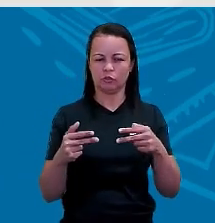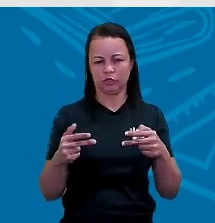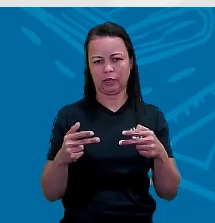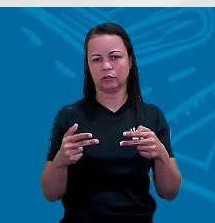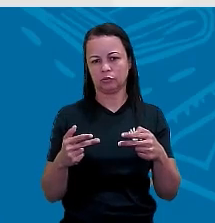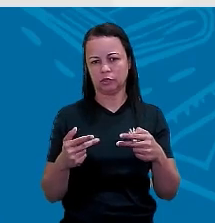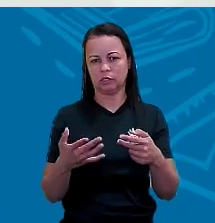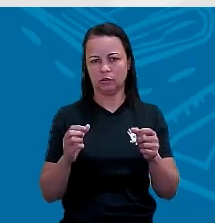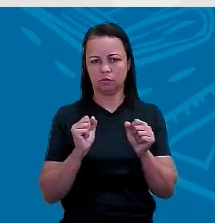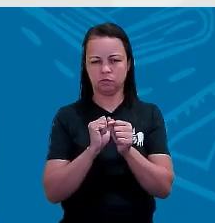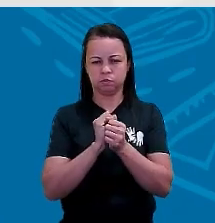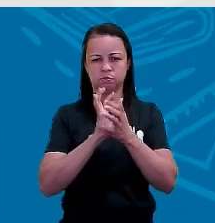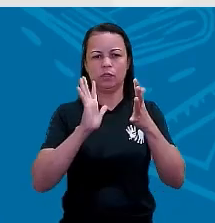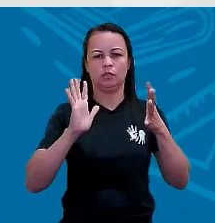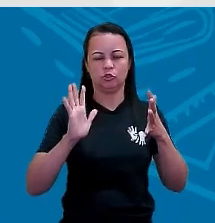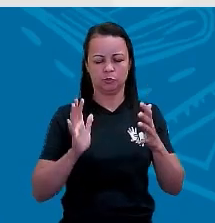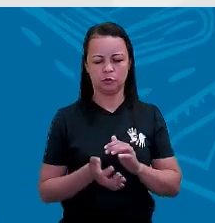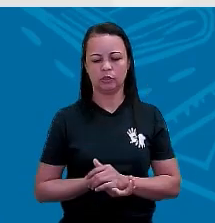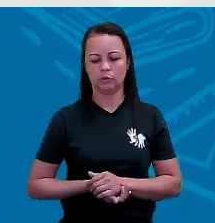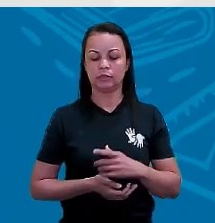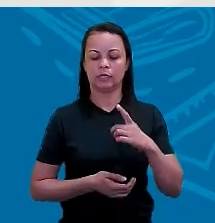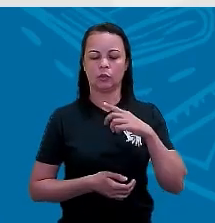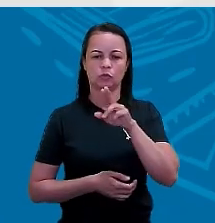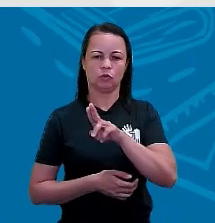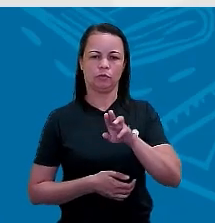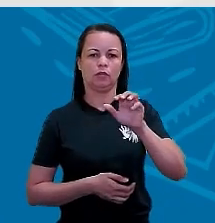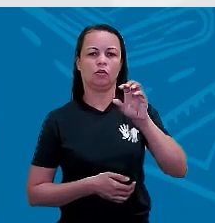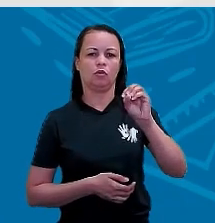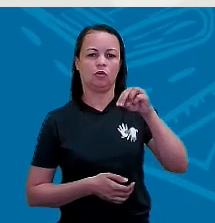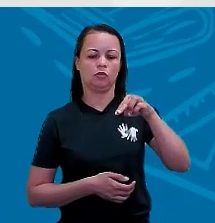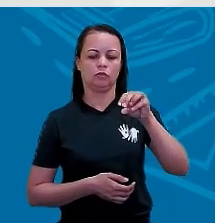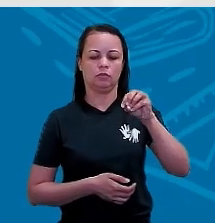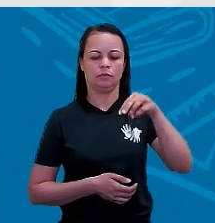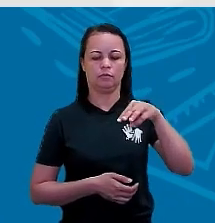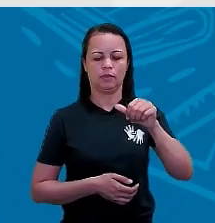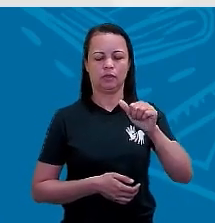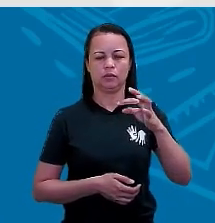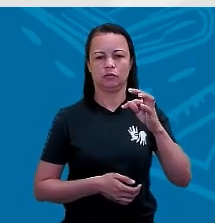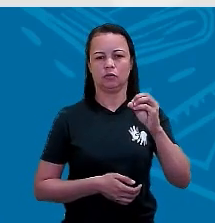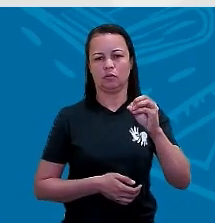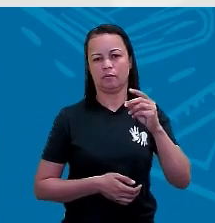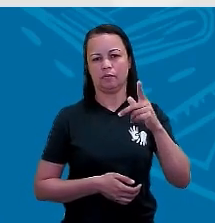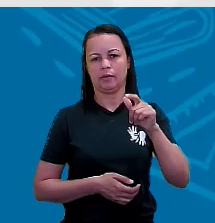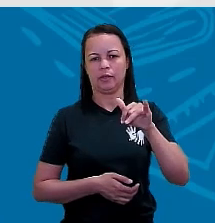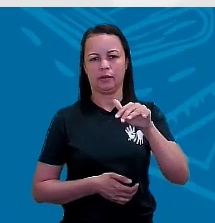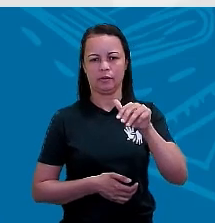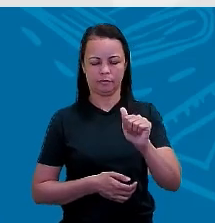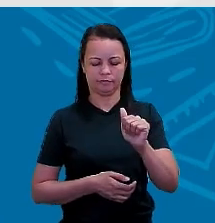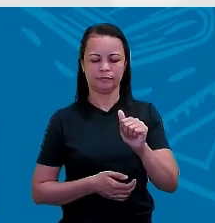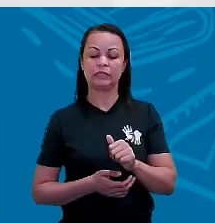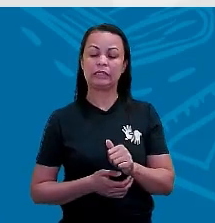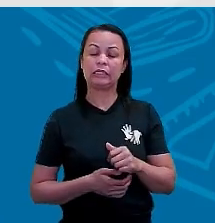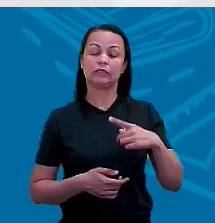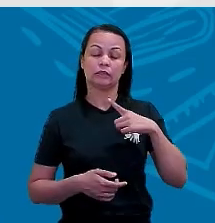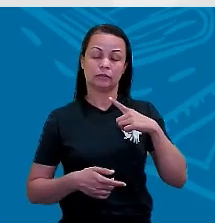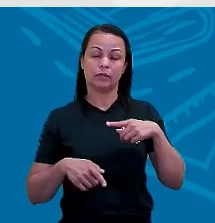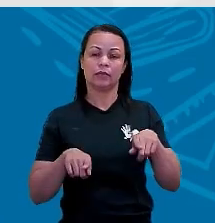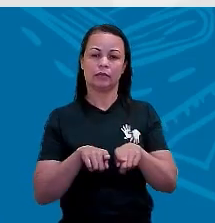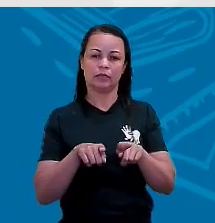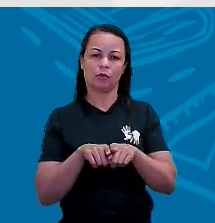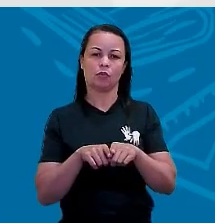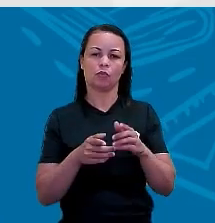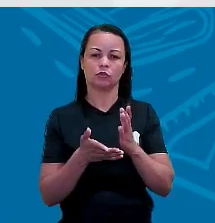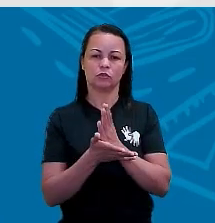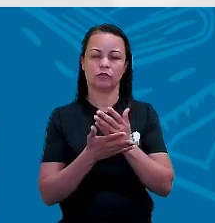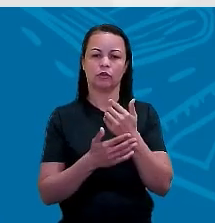explodiu. Chamamos de onomatopeias, tá certo? E alguns sons também de fenômenos da